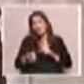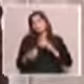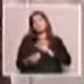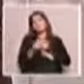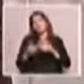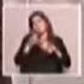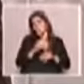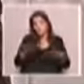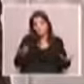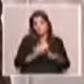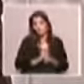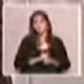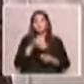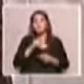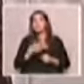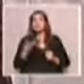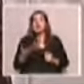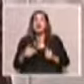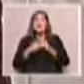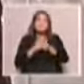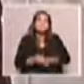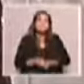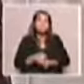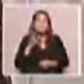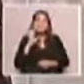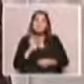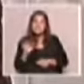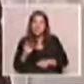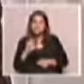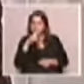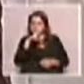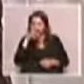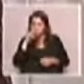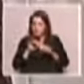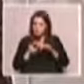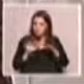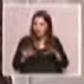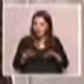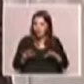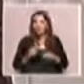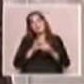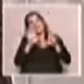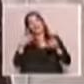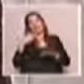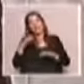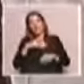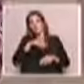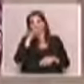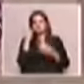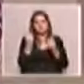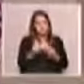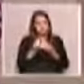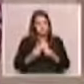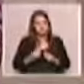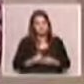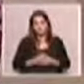seja, e também vai de acordo ou vai na tentativa mas de... Mas cheira a queijo da Serra da Estrela. Sim, naturalmente. Cheira tão bem.